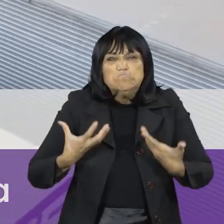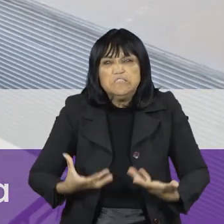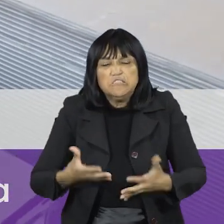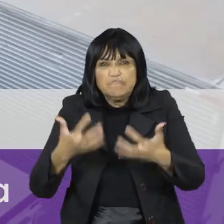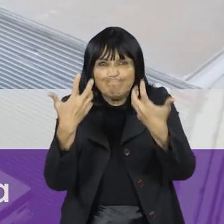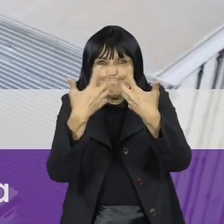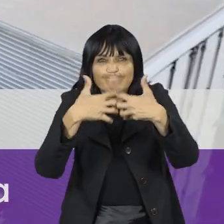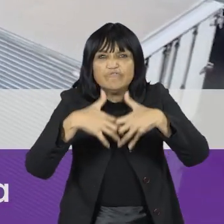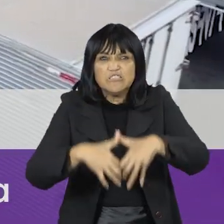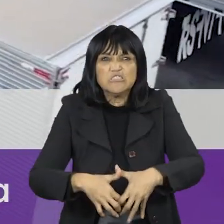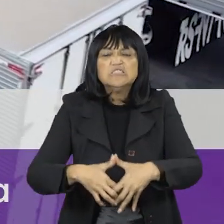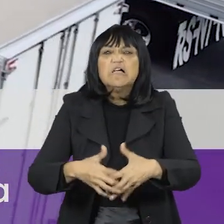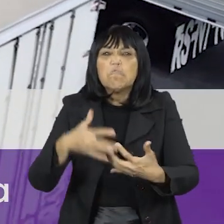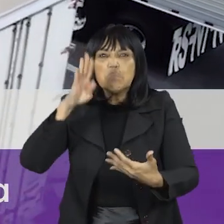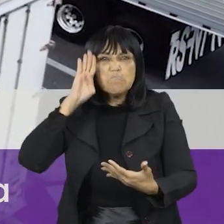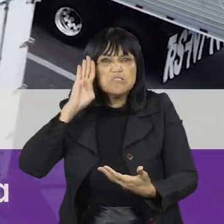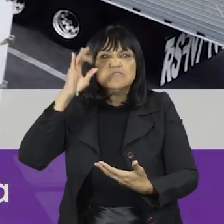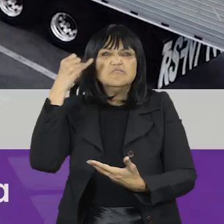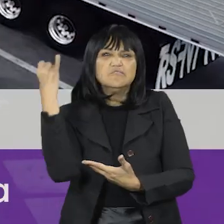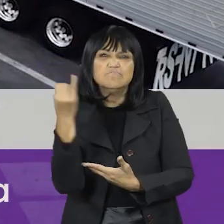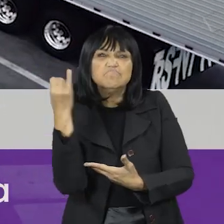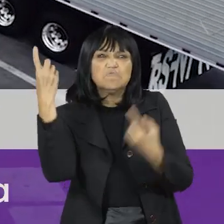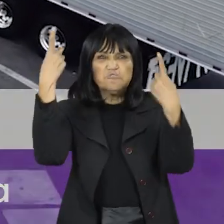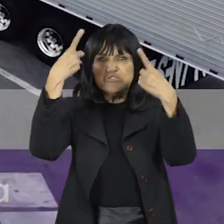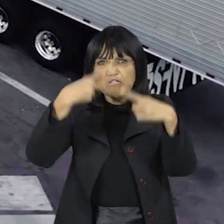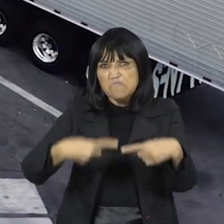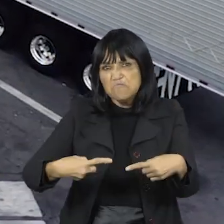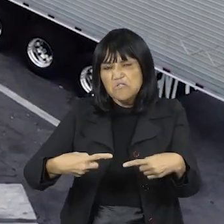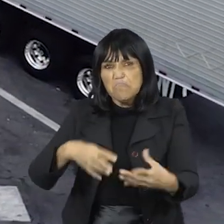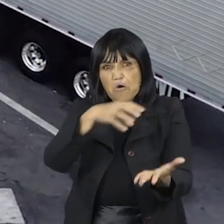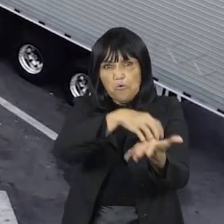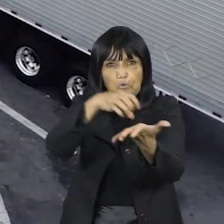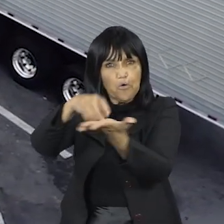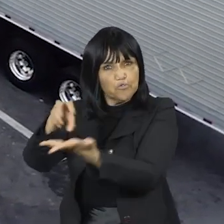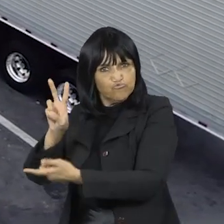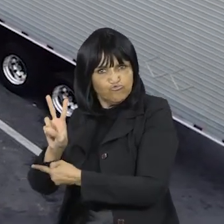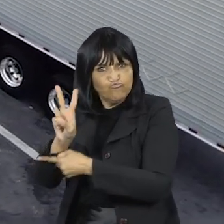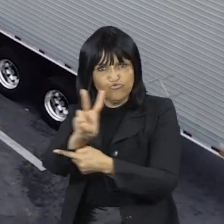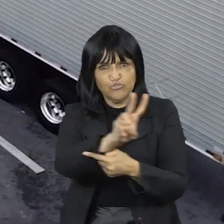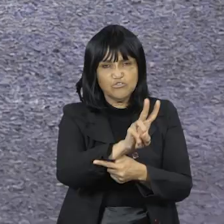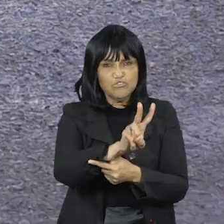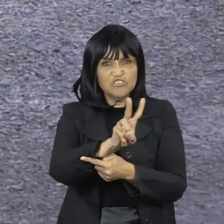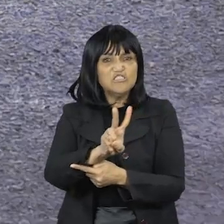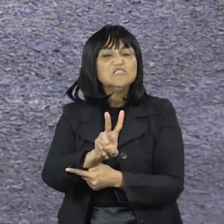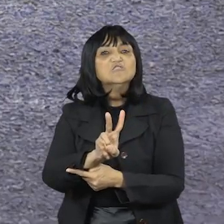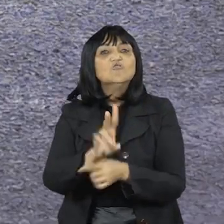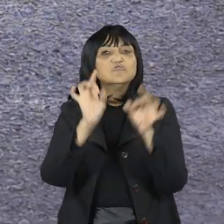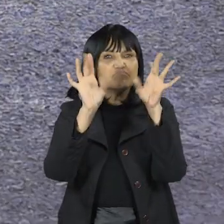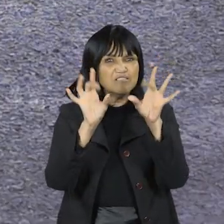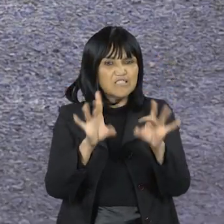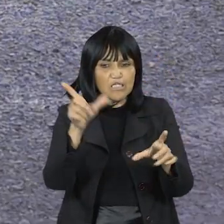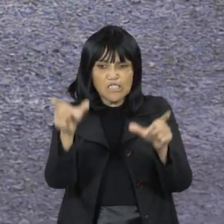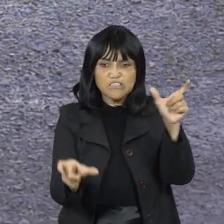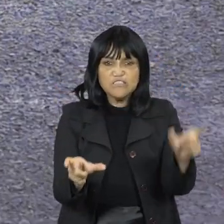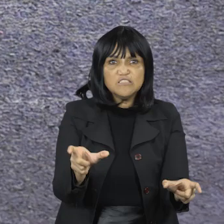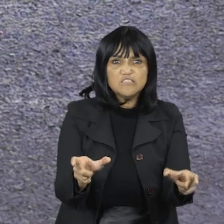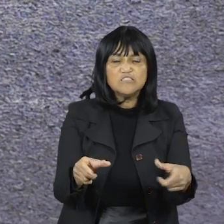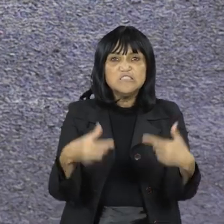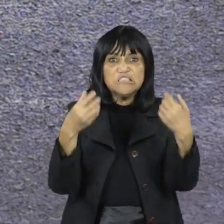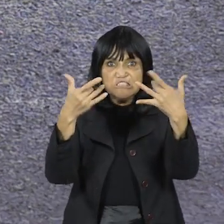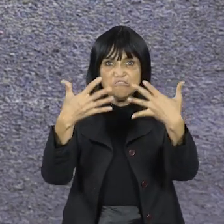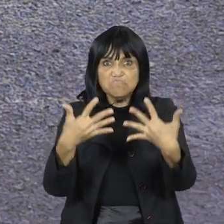peso em caminhões virou um dos principais desafios para órgãos de fiscalização. Segundo especialistas,